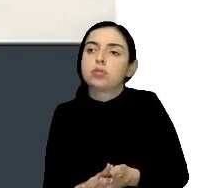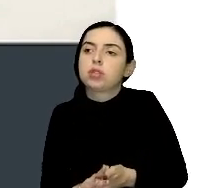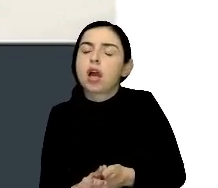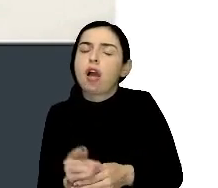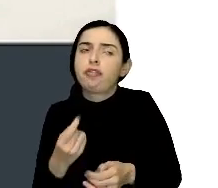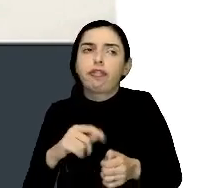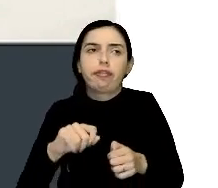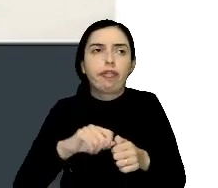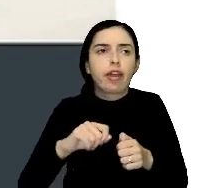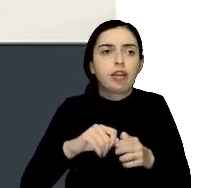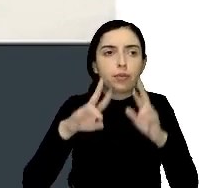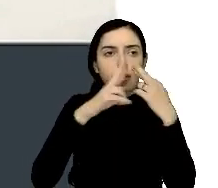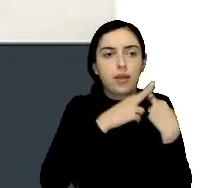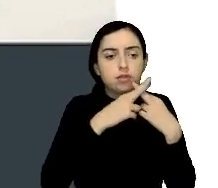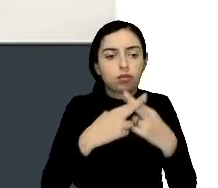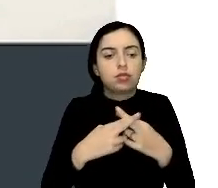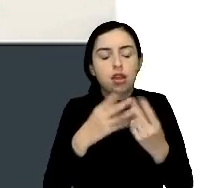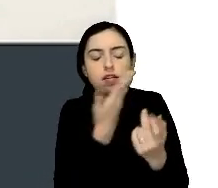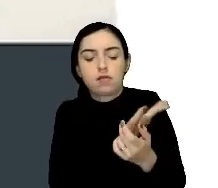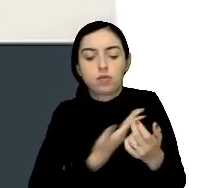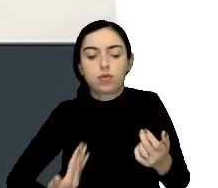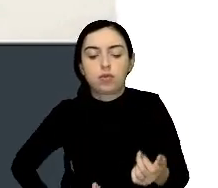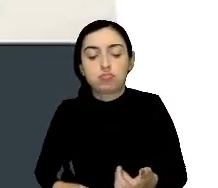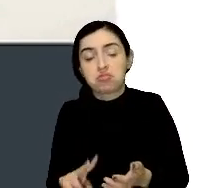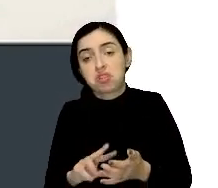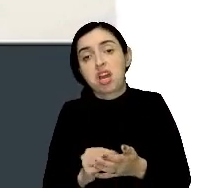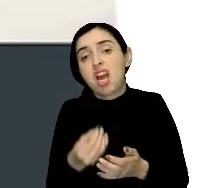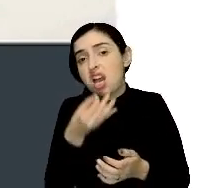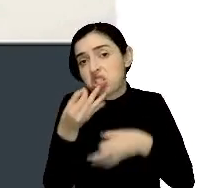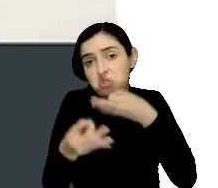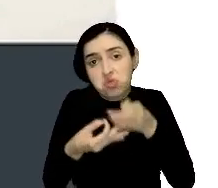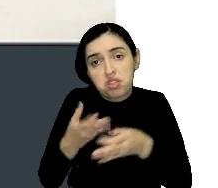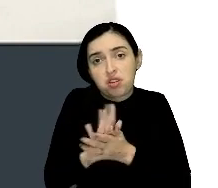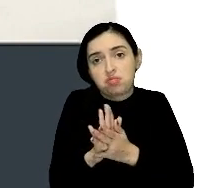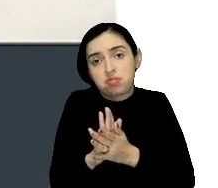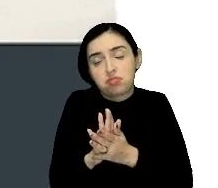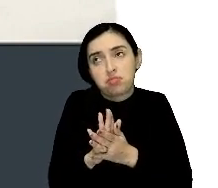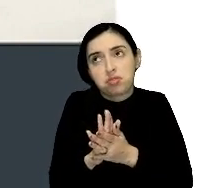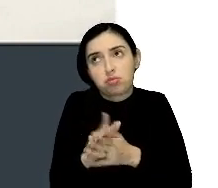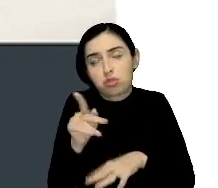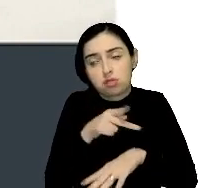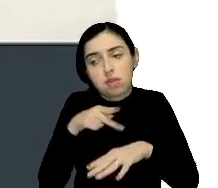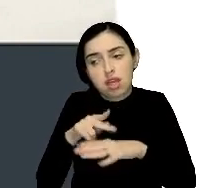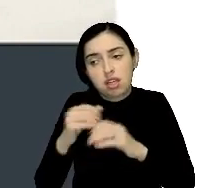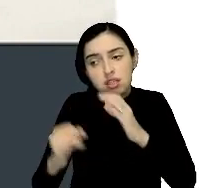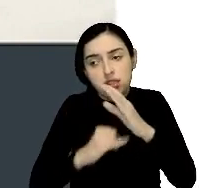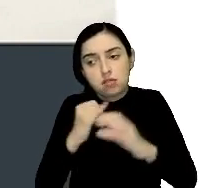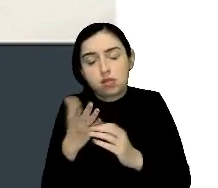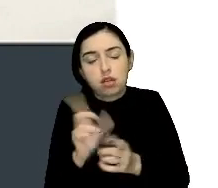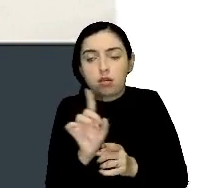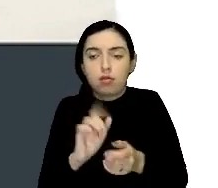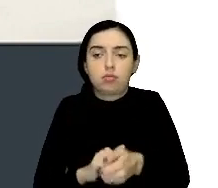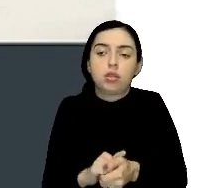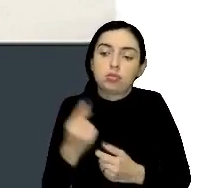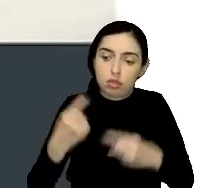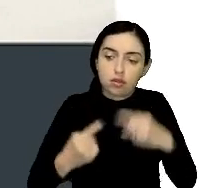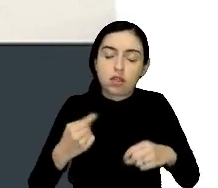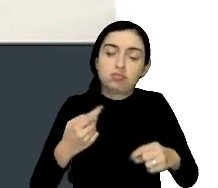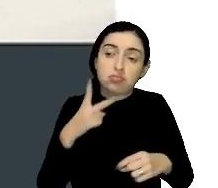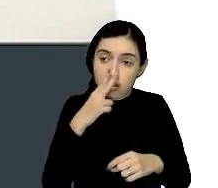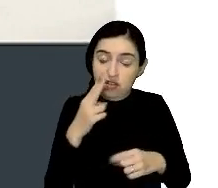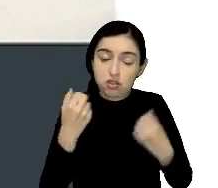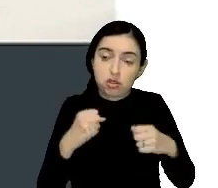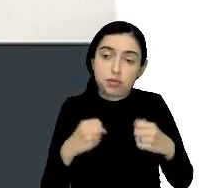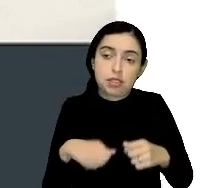originário. Eu não sei se isso justificaria perante os órgãos internacionais. Isso é um debate que a gente talvez precisasse